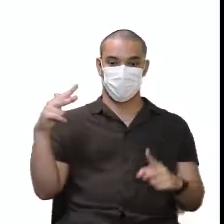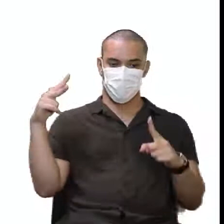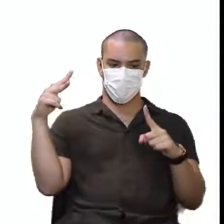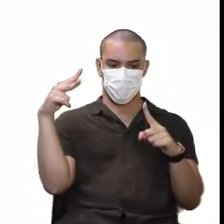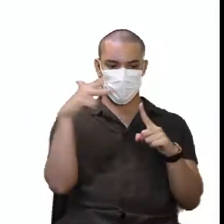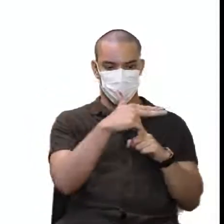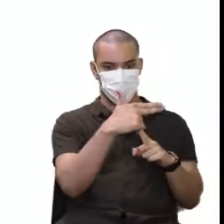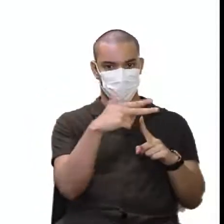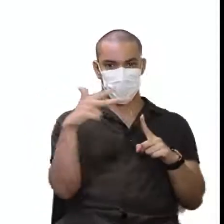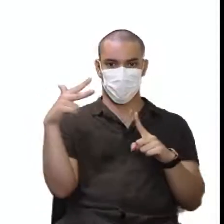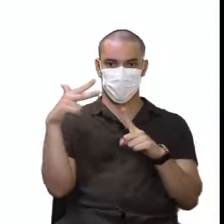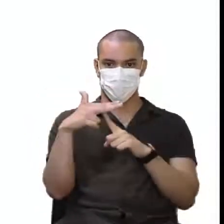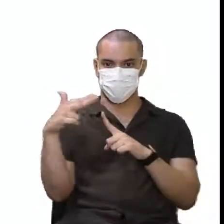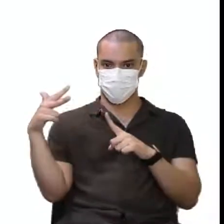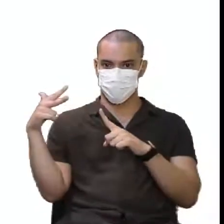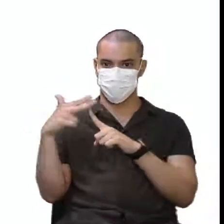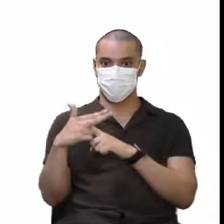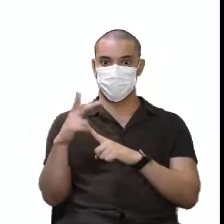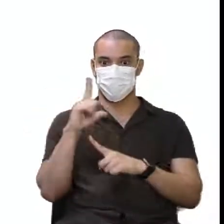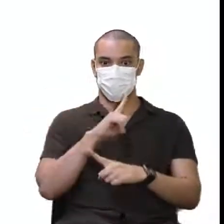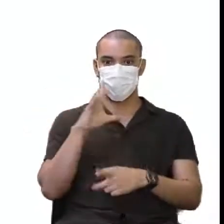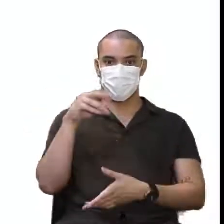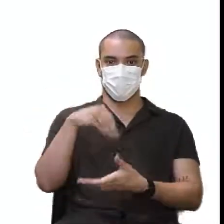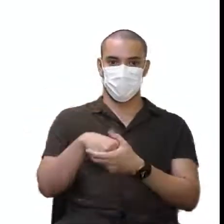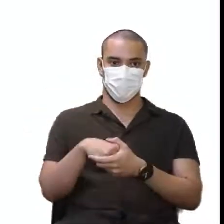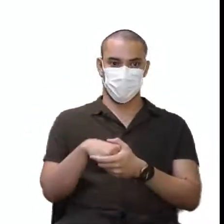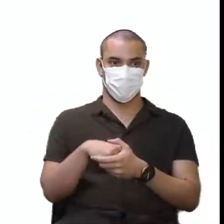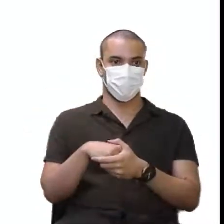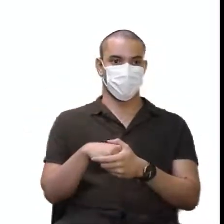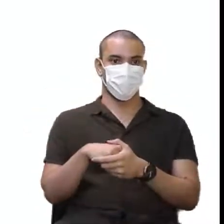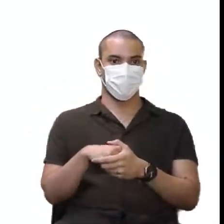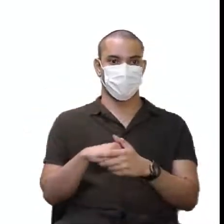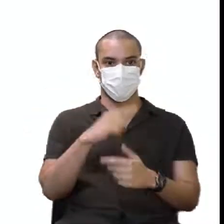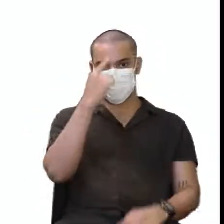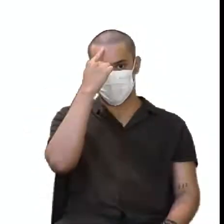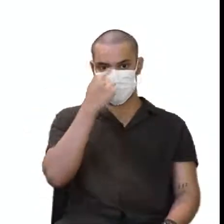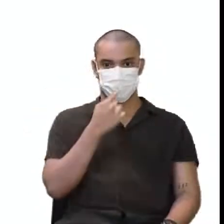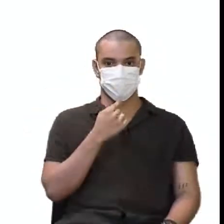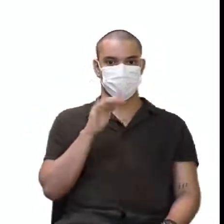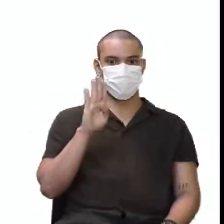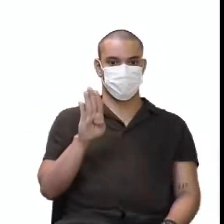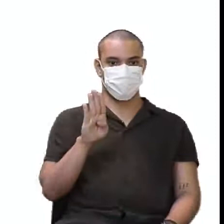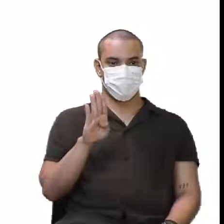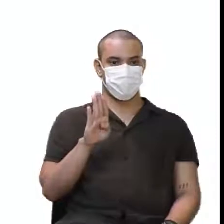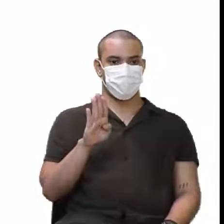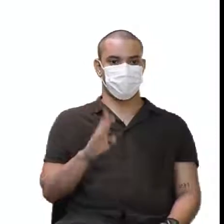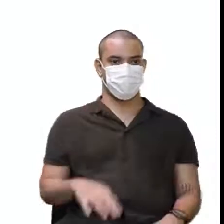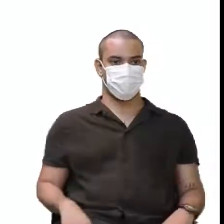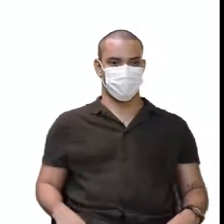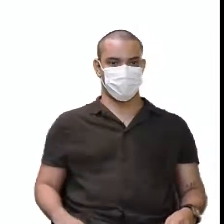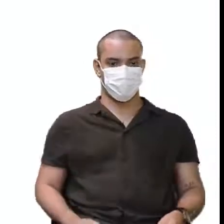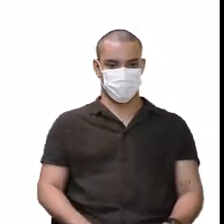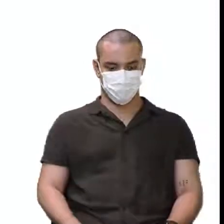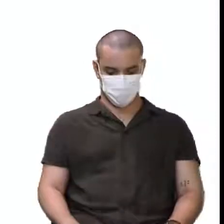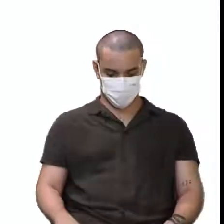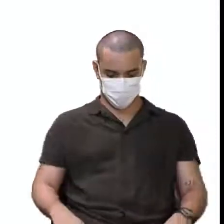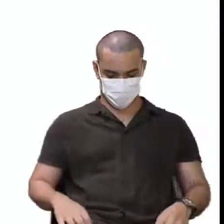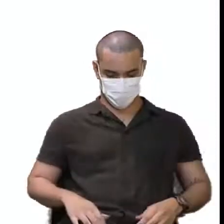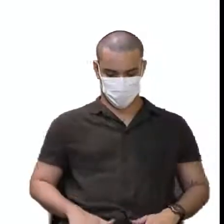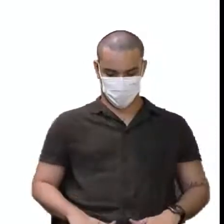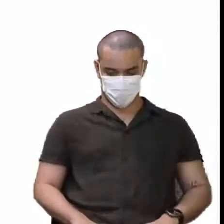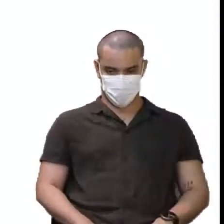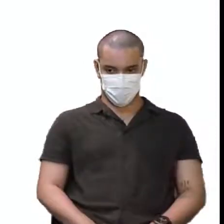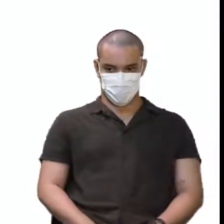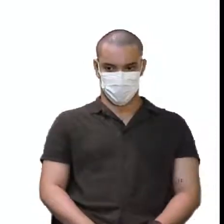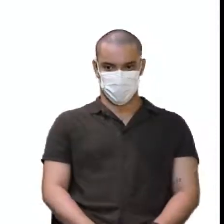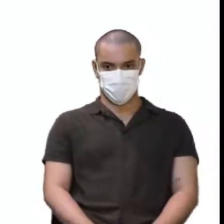cortar as anteras que contêm os grãos de pólen dessa espécie B, da planta B, indivíduo B, né? Espécie não,